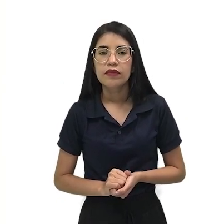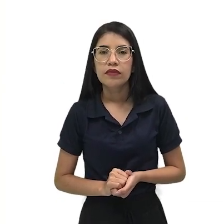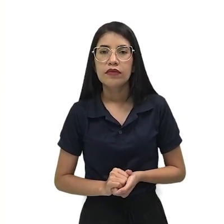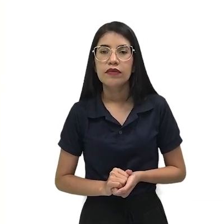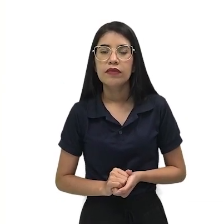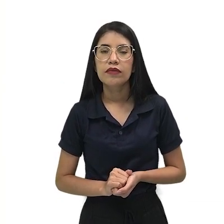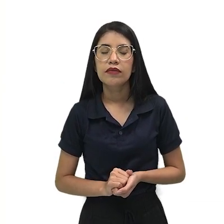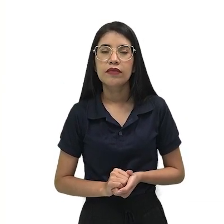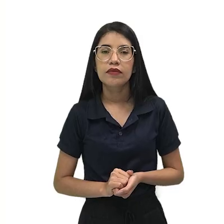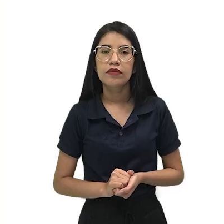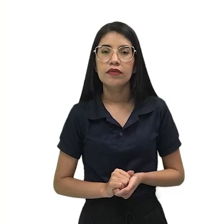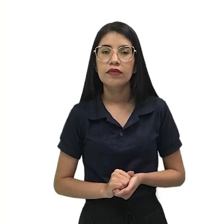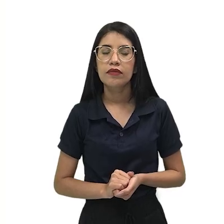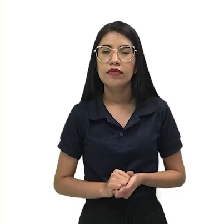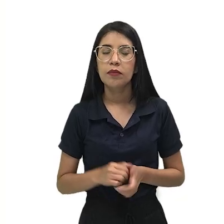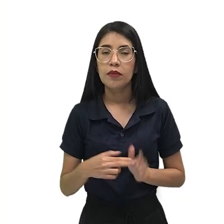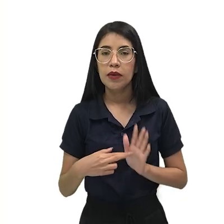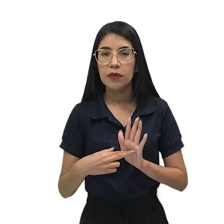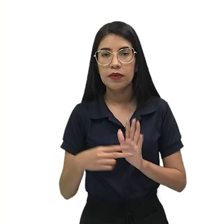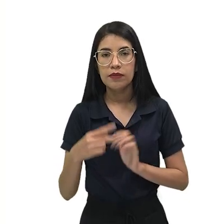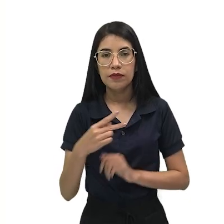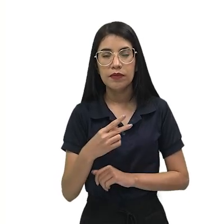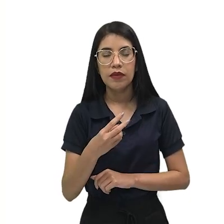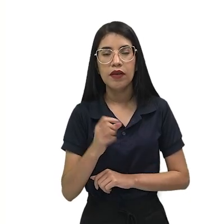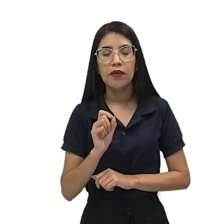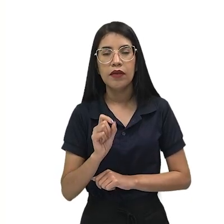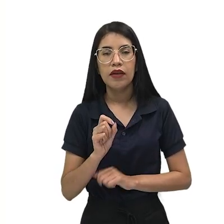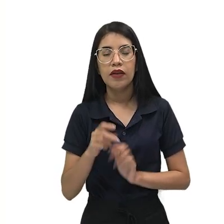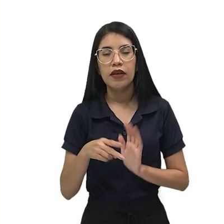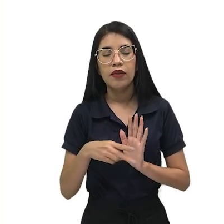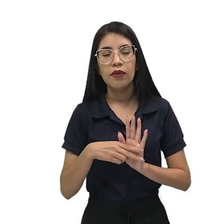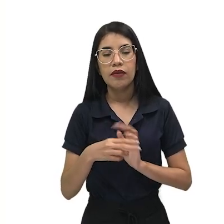que eu vou chamar de P, ele é